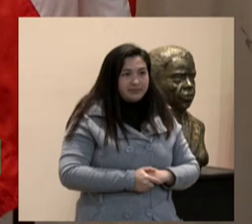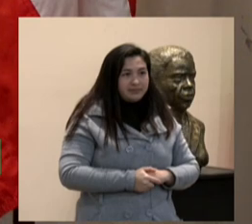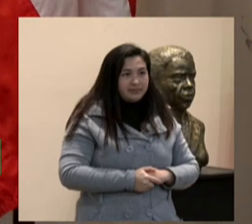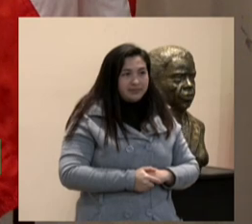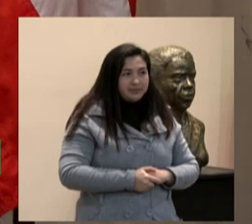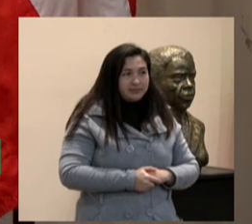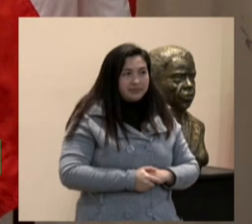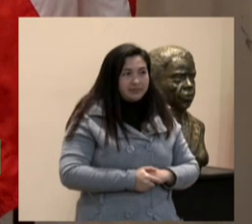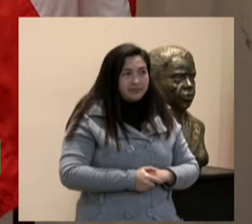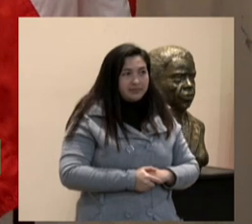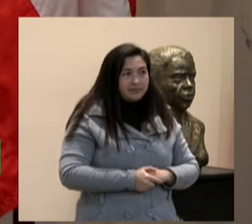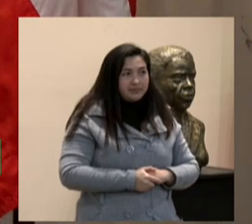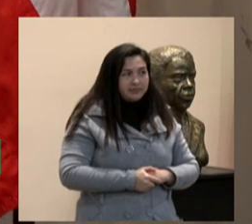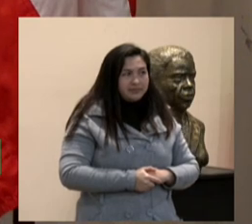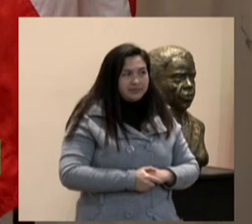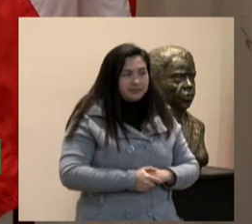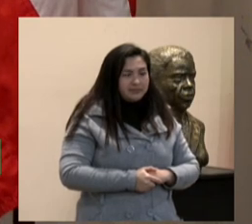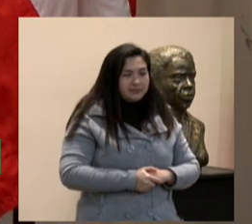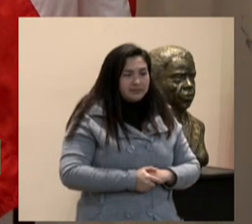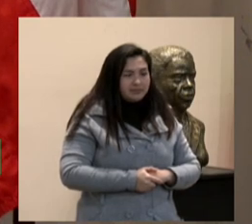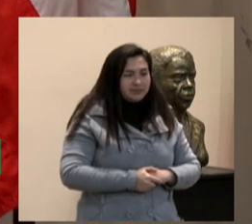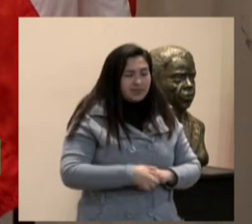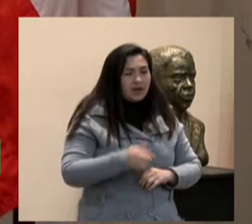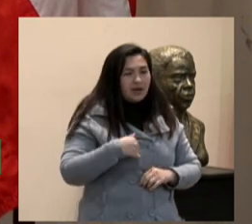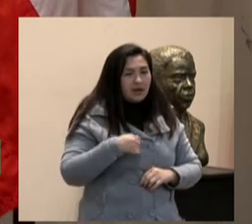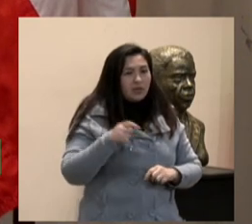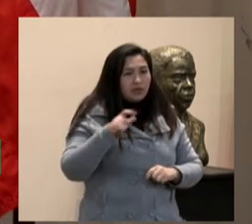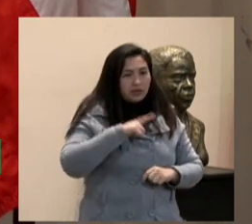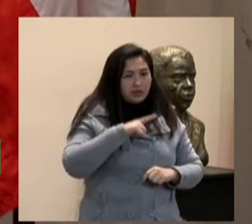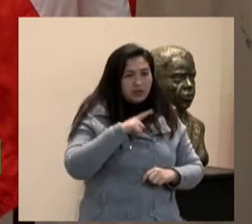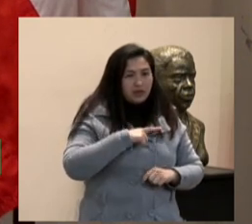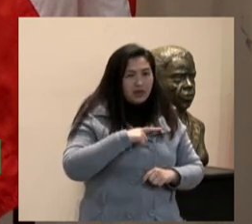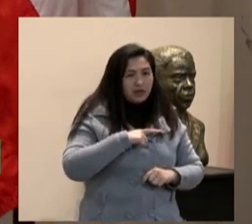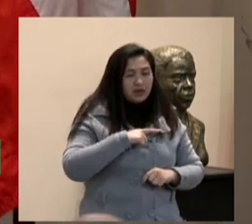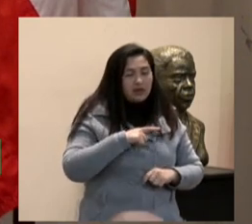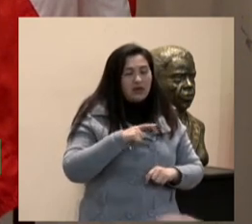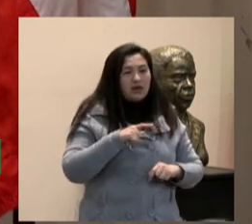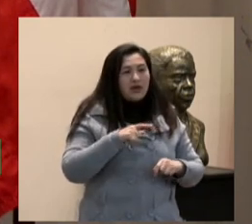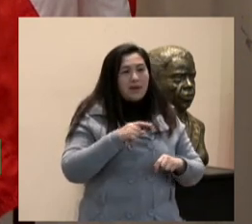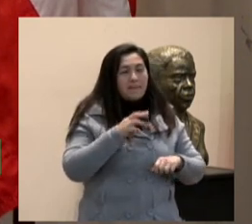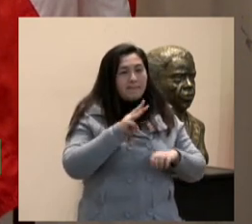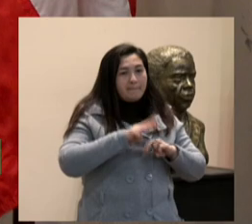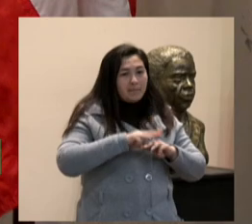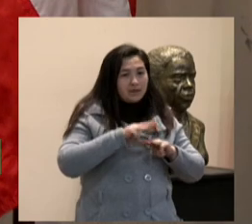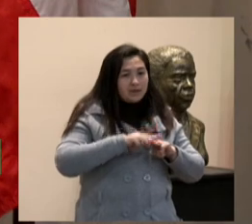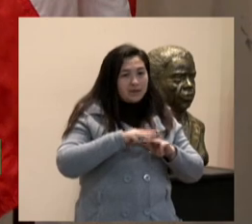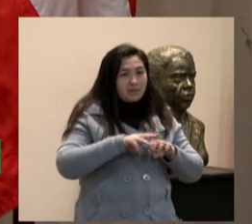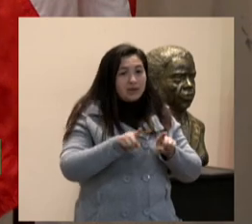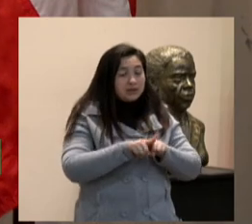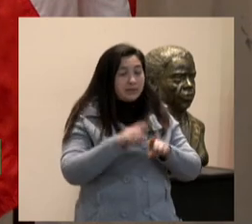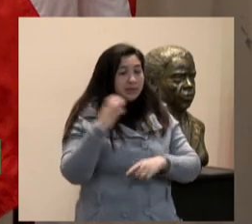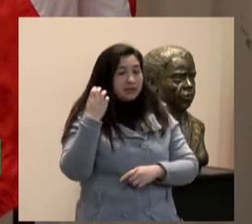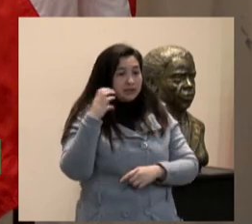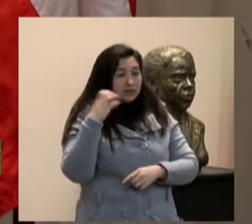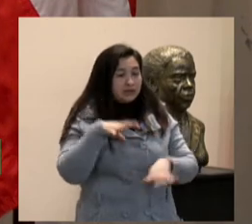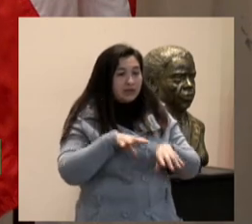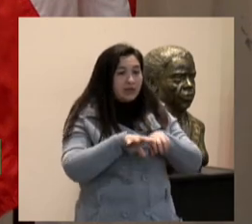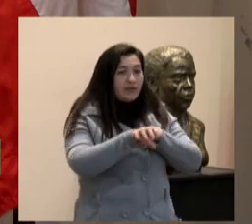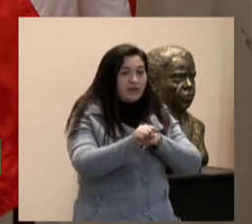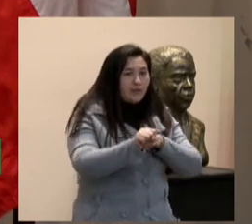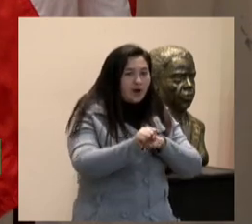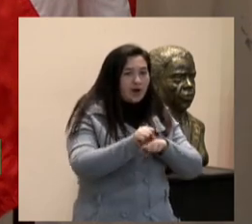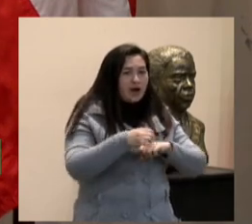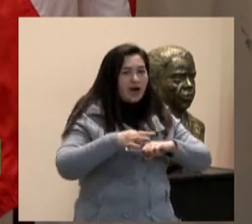coisa caiu errada ali. Eu sou licenciada em matemática e ciências, também sou formada em arquitetura, algumas pessoas